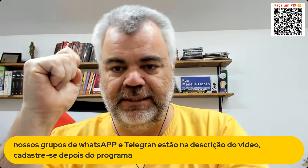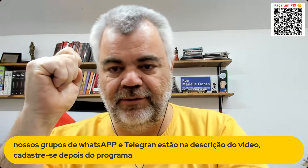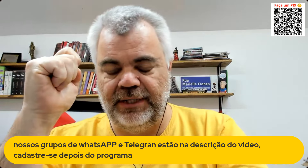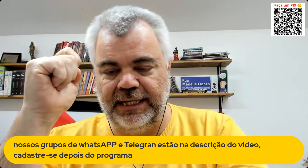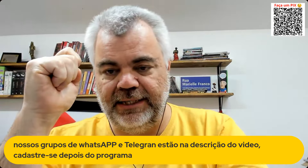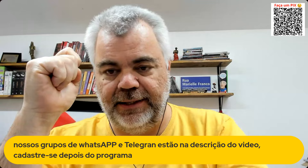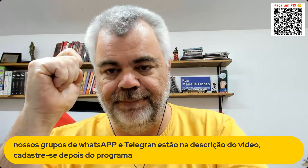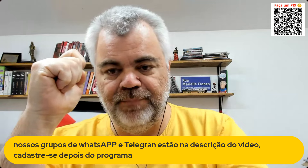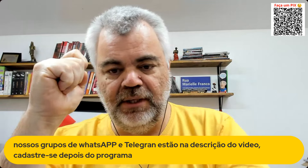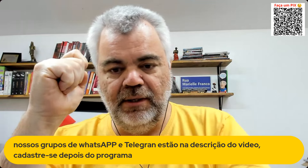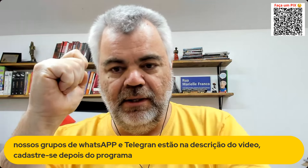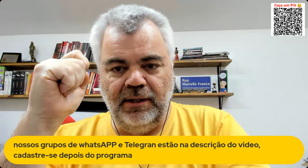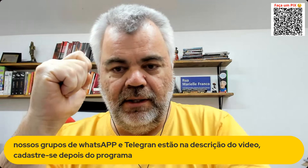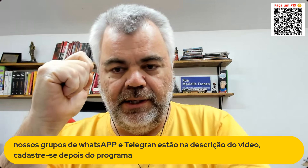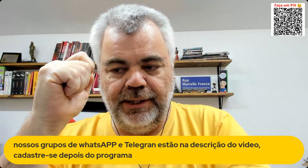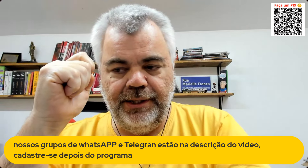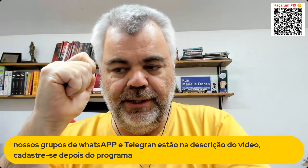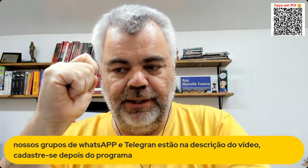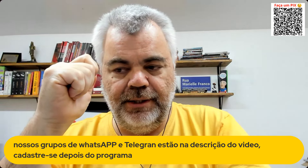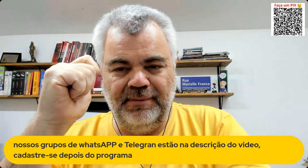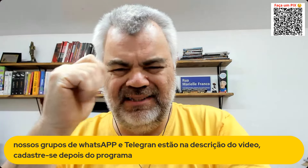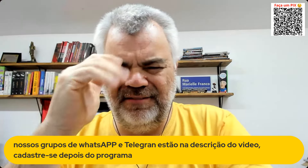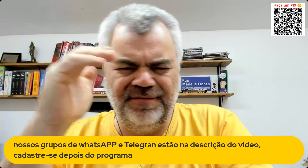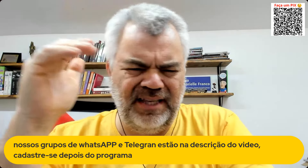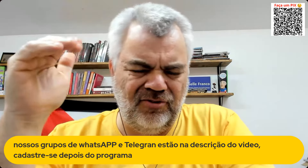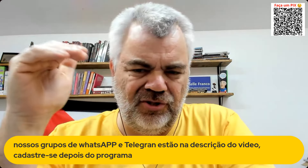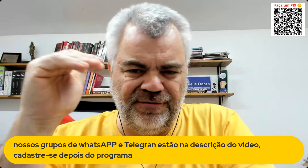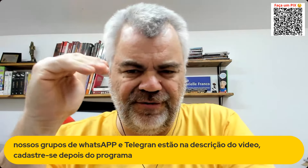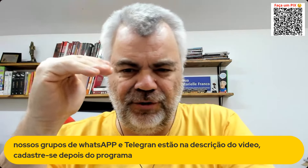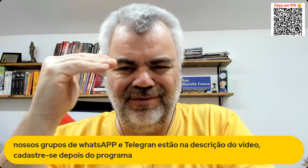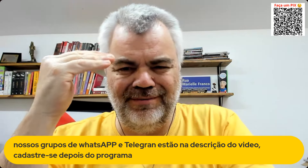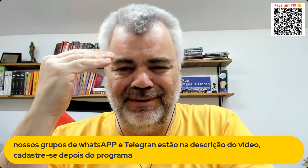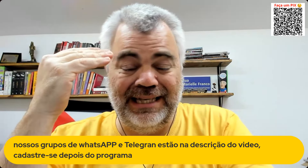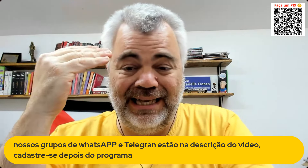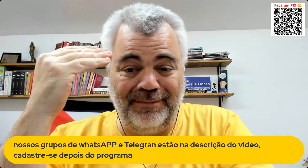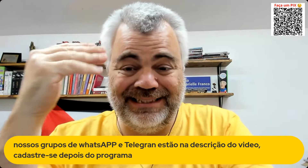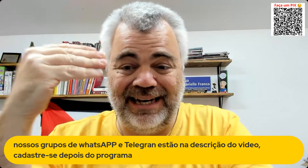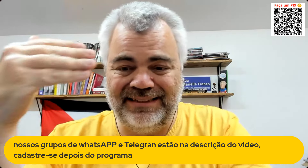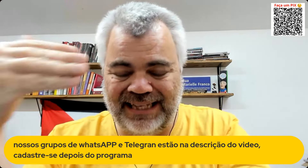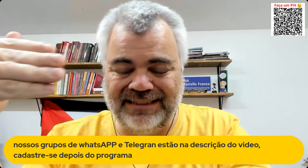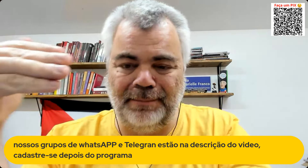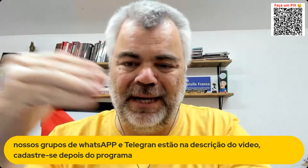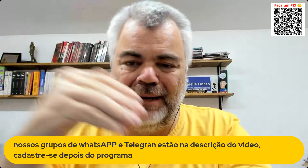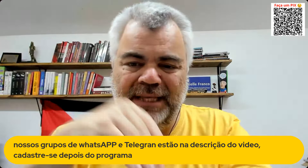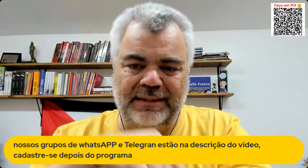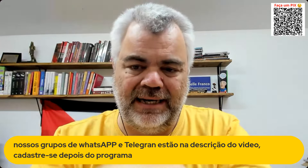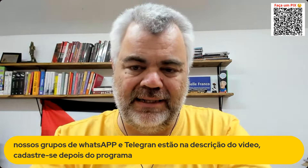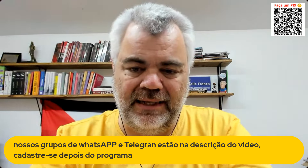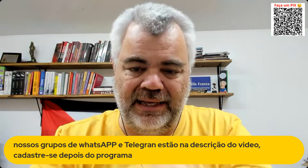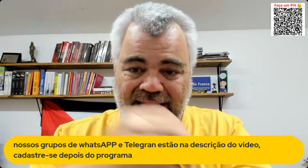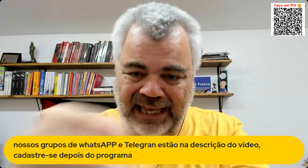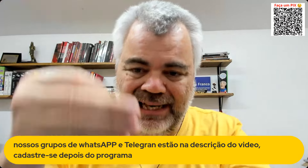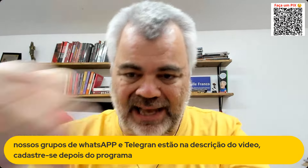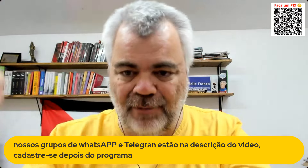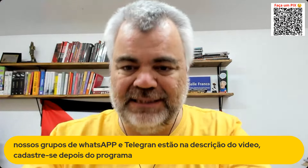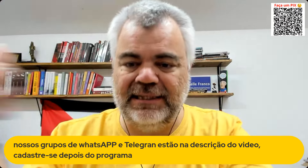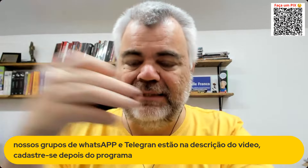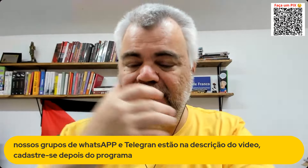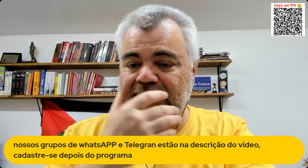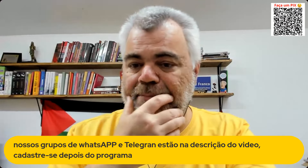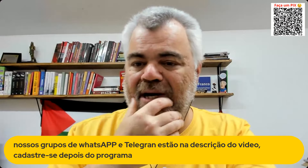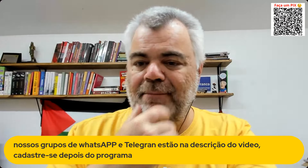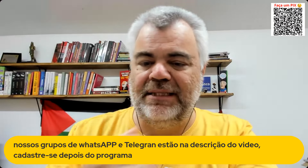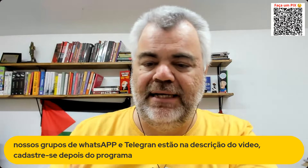o Glauber deu nele, né? Mas enfim, o indivíduo é uma excrescência parlamentar, né? Ele é